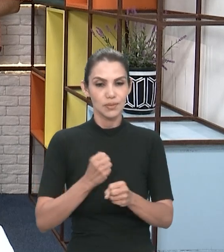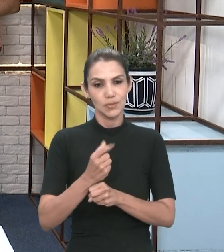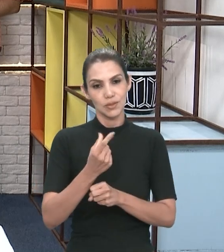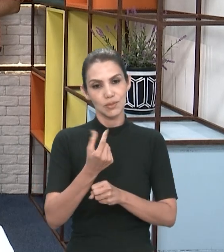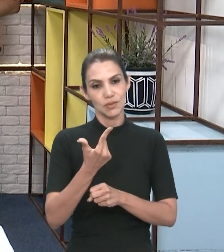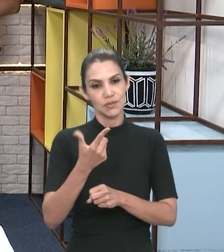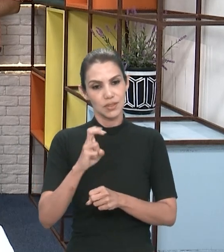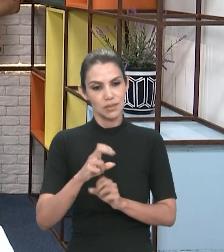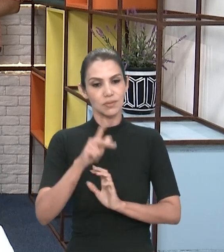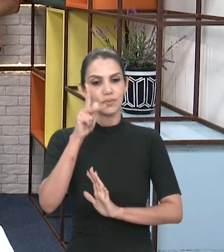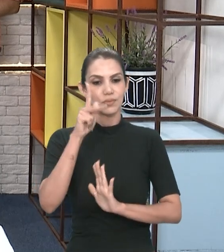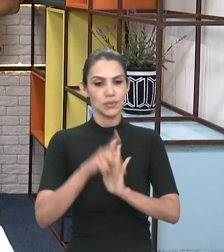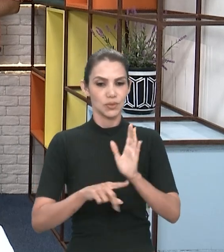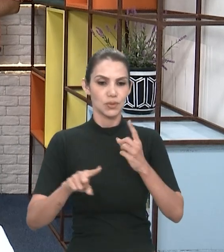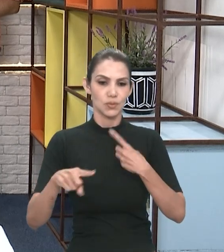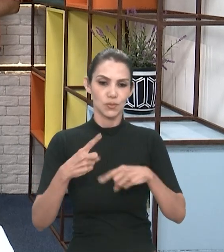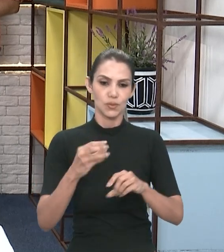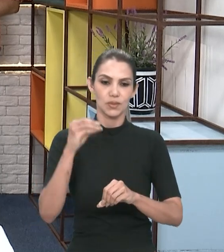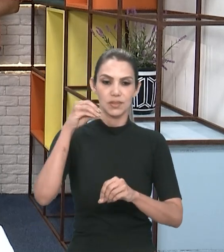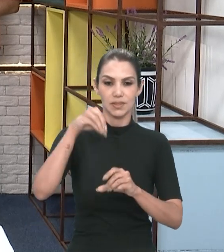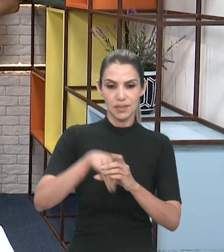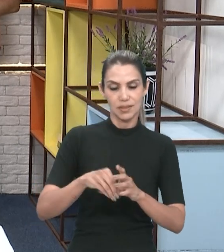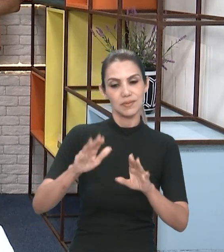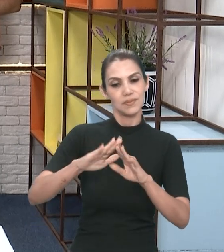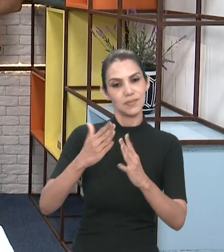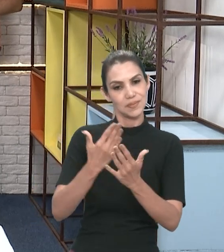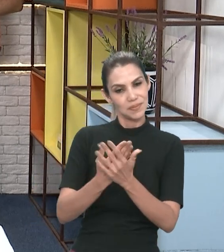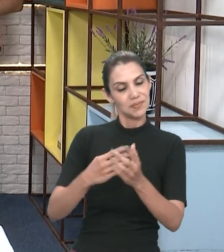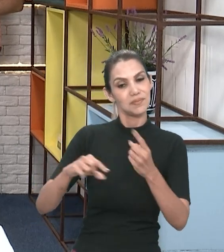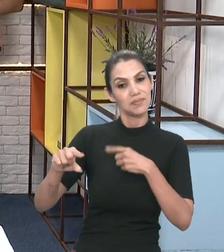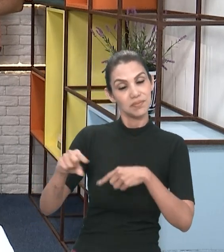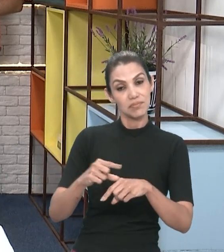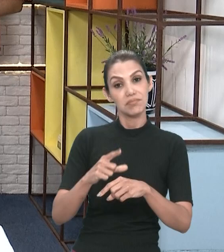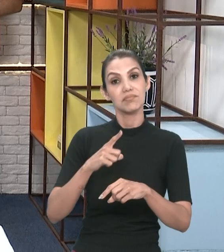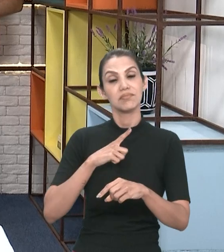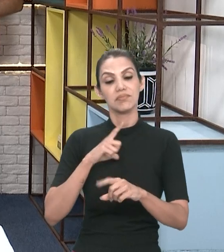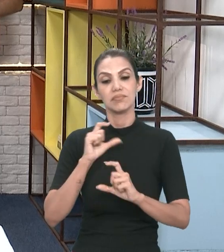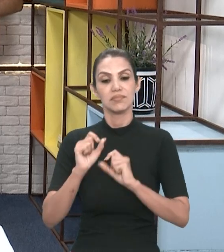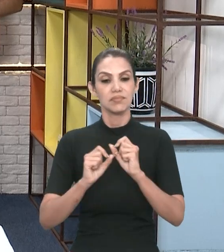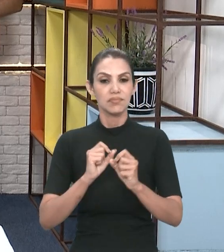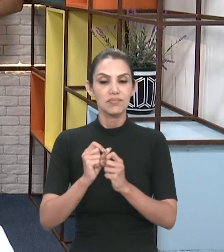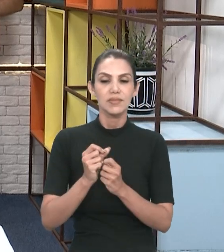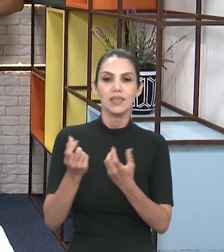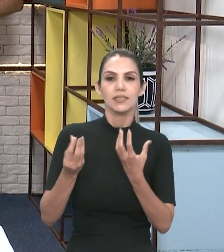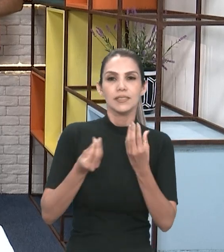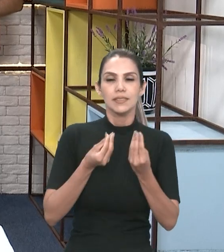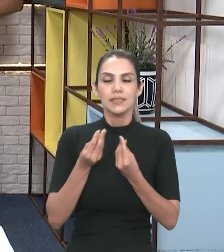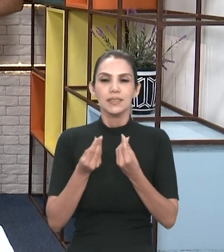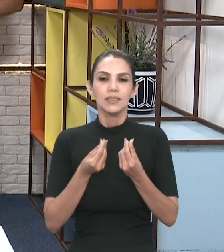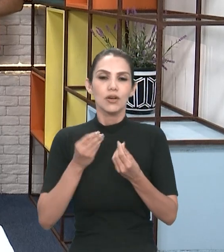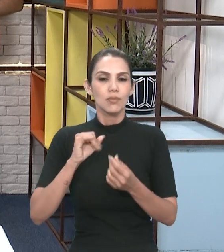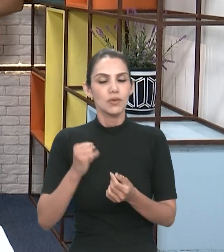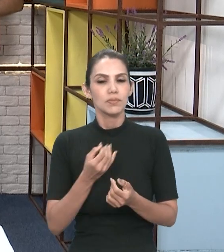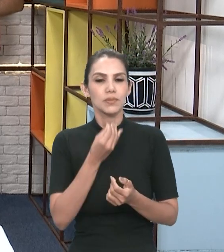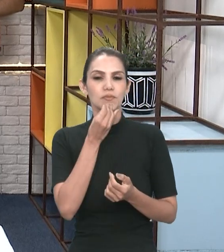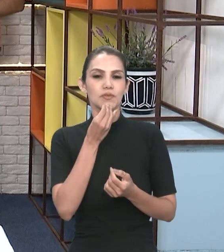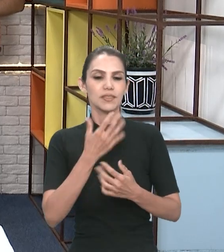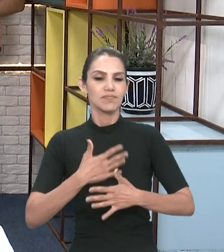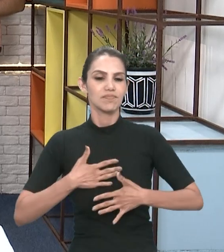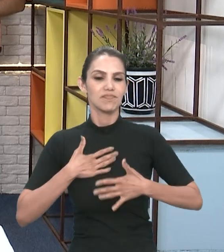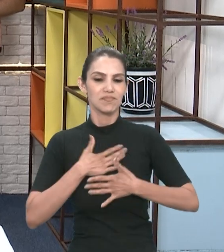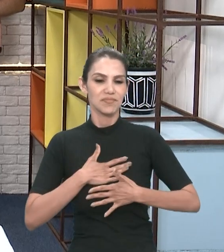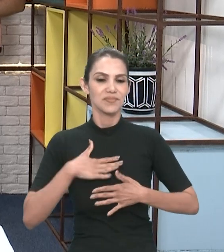do projeto Música na Escola de Música, que promove a apreciação musical gratuita no espaço da UFG,